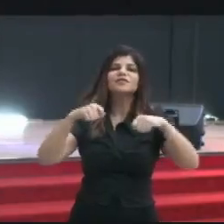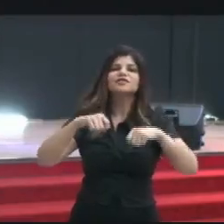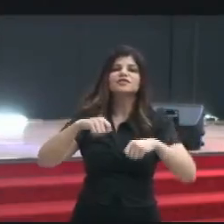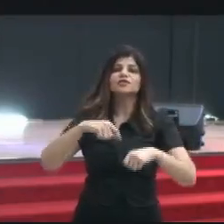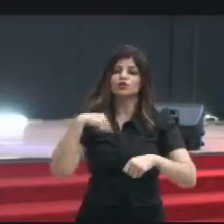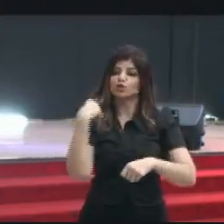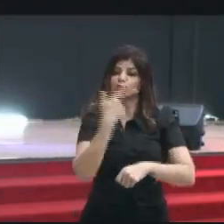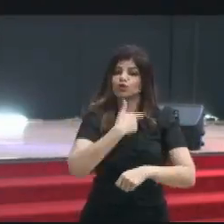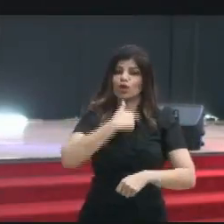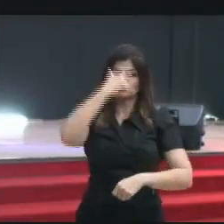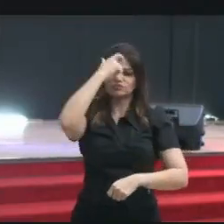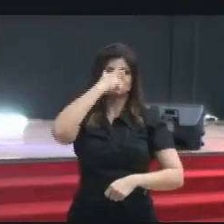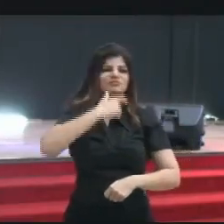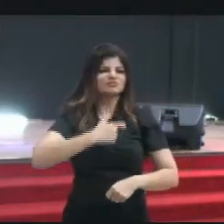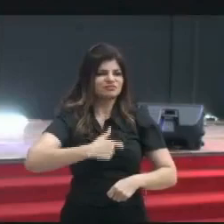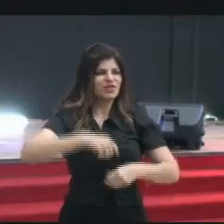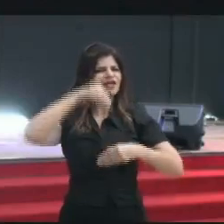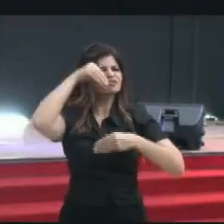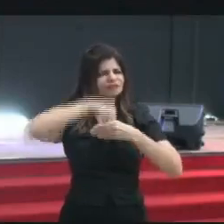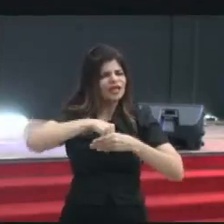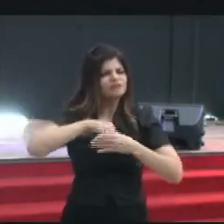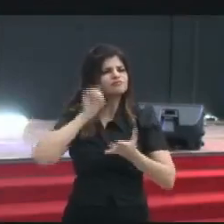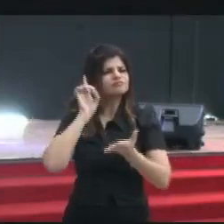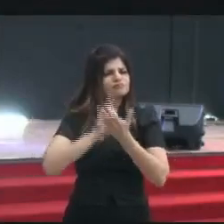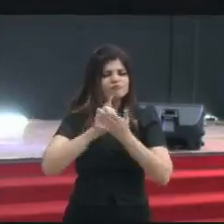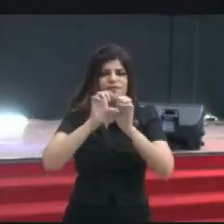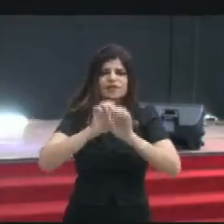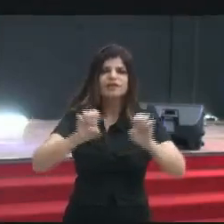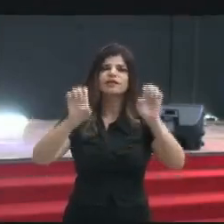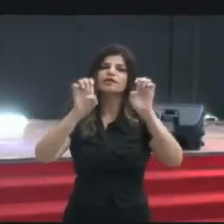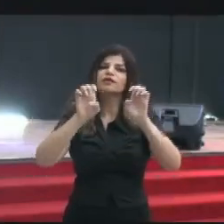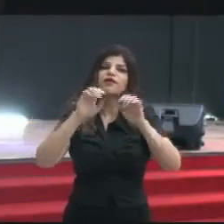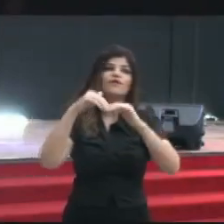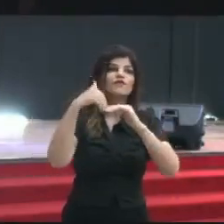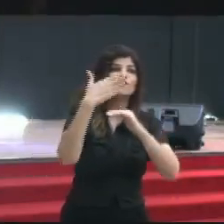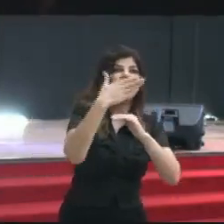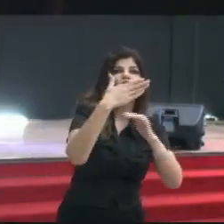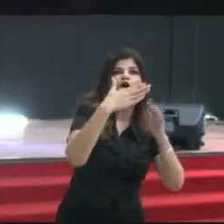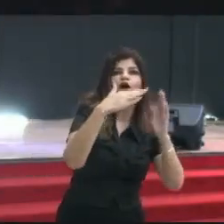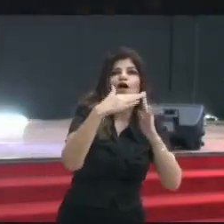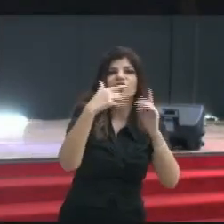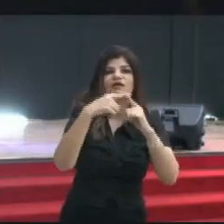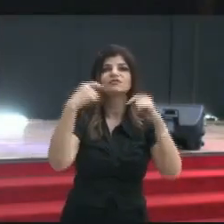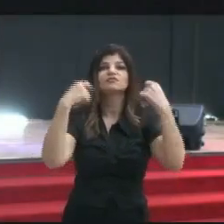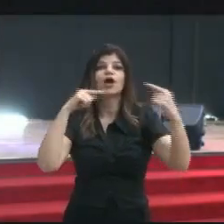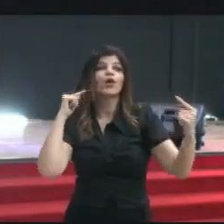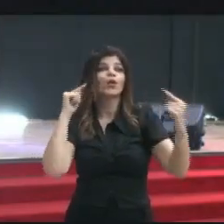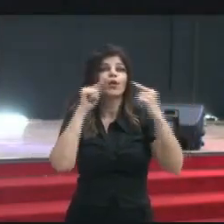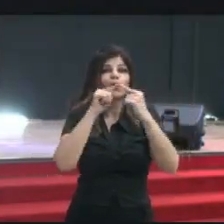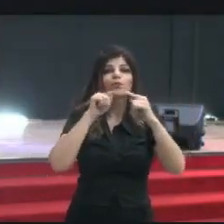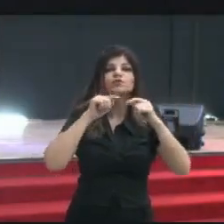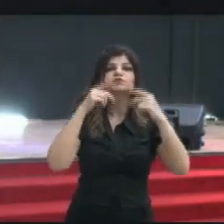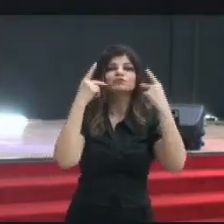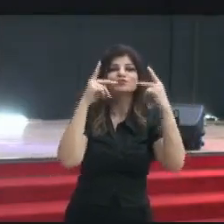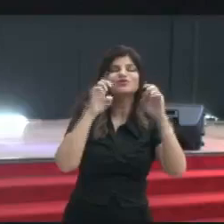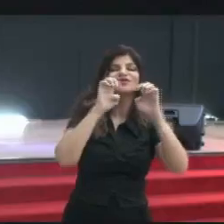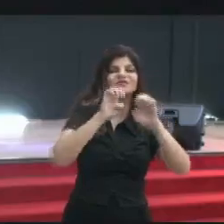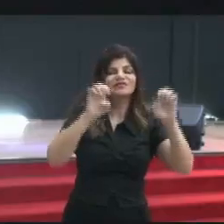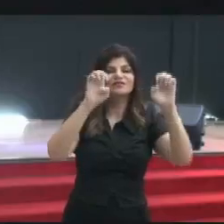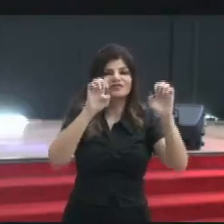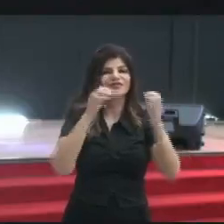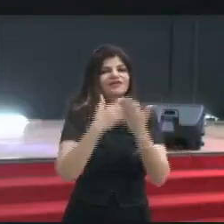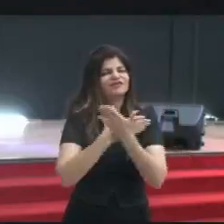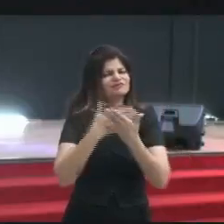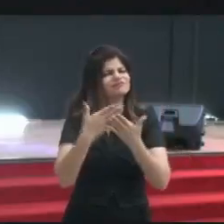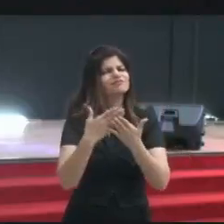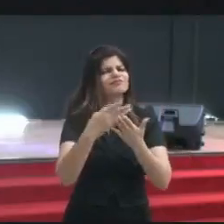de vida. Aqui dentro, intensidade, fora, intencionalidade, porque aí começa